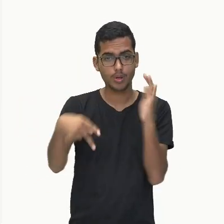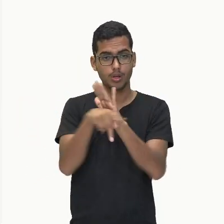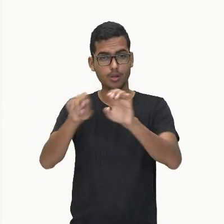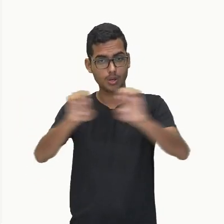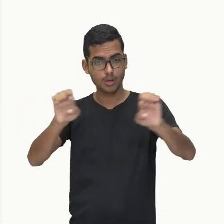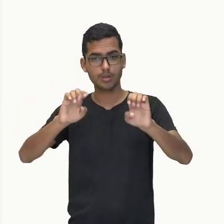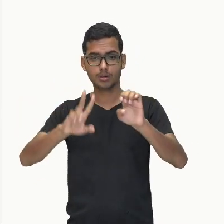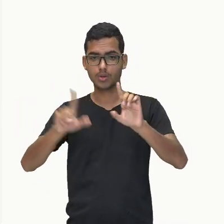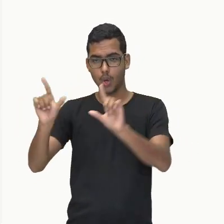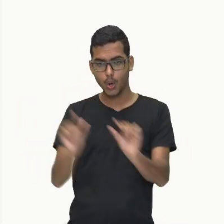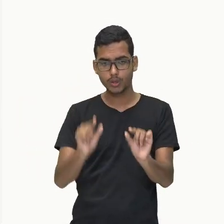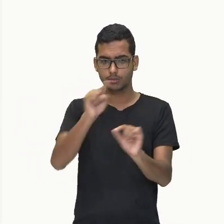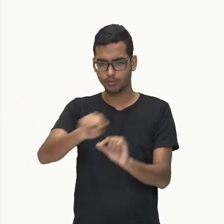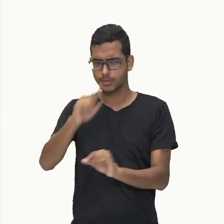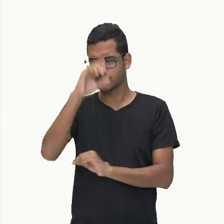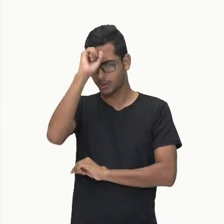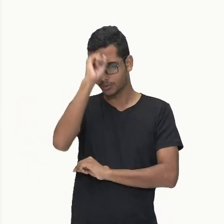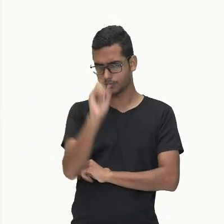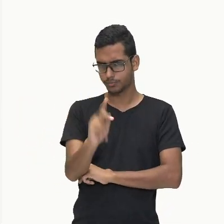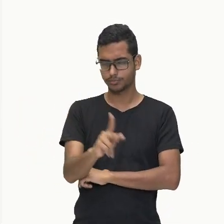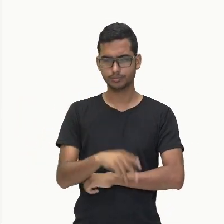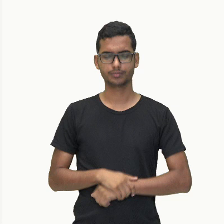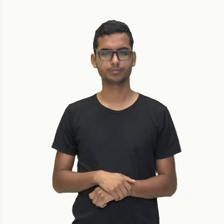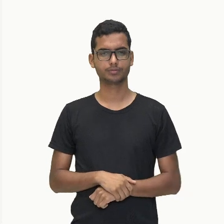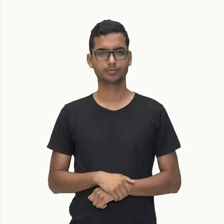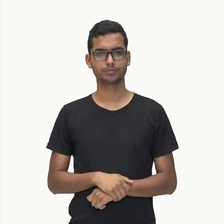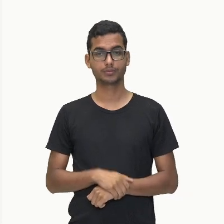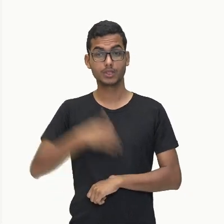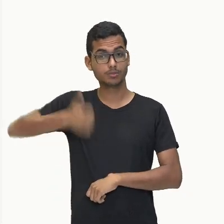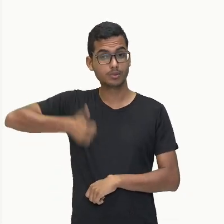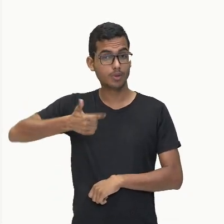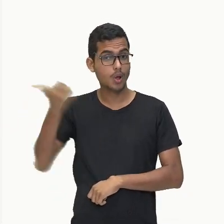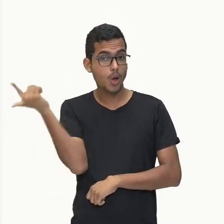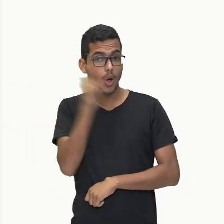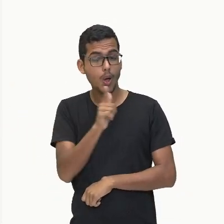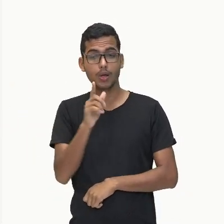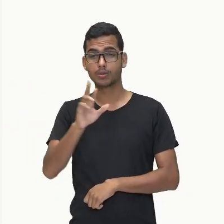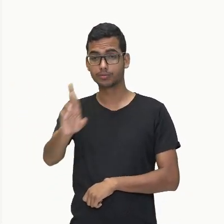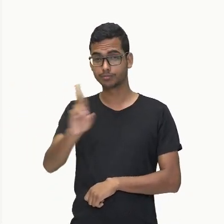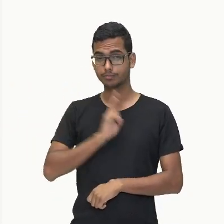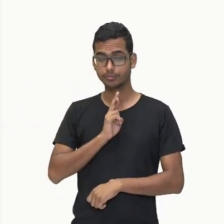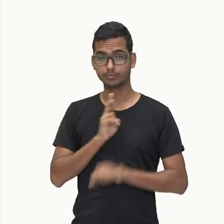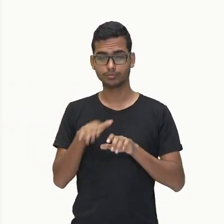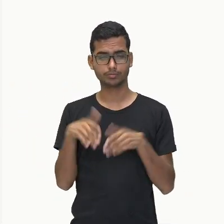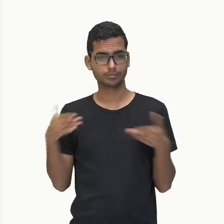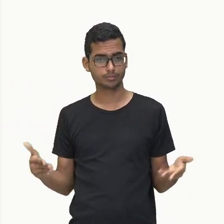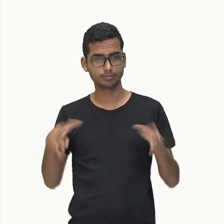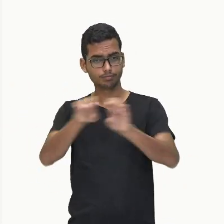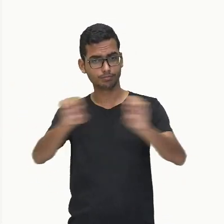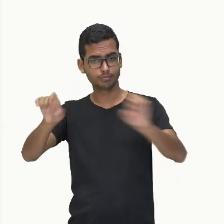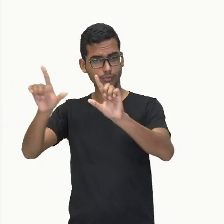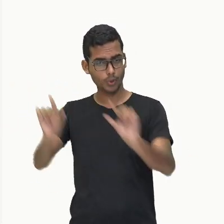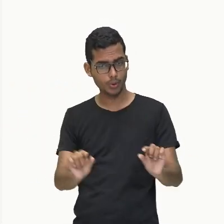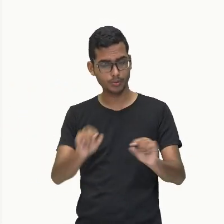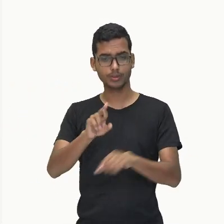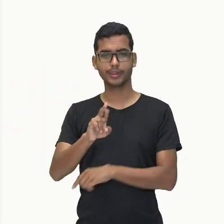já mencionar para vocês, tá bom? Então, vamos primeiro obter a equação reduzida da reta,